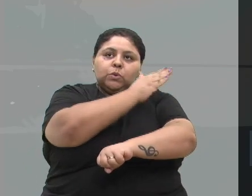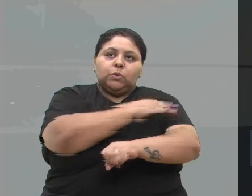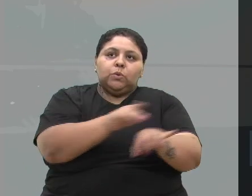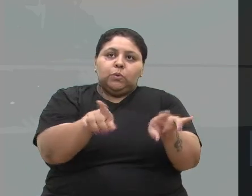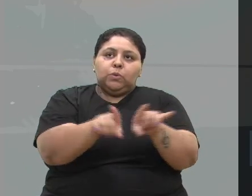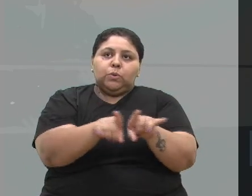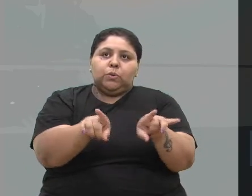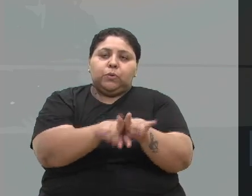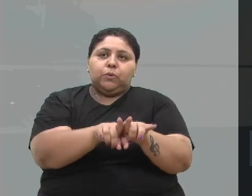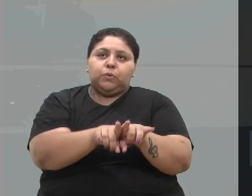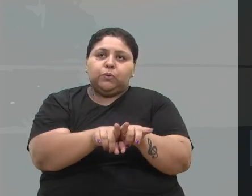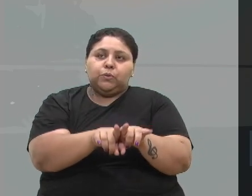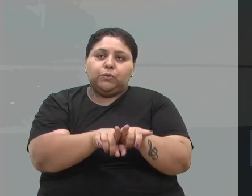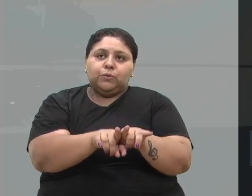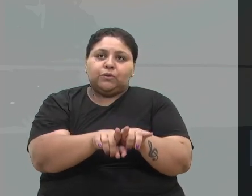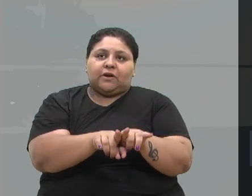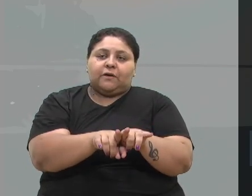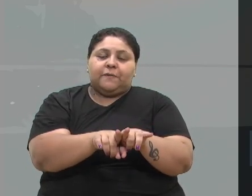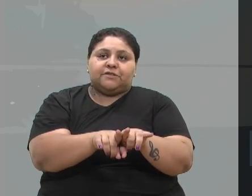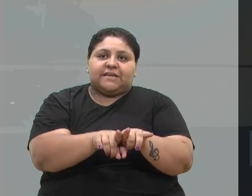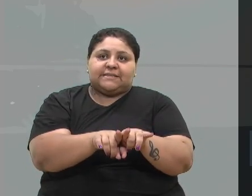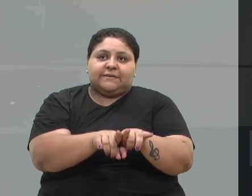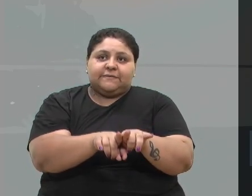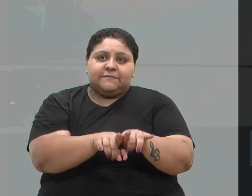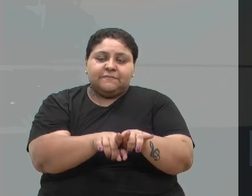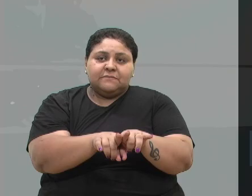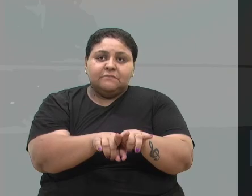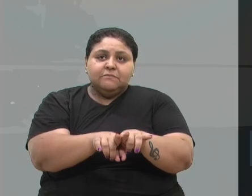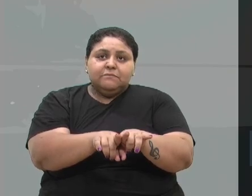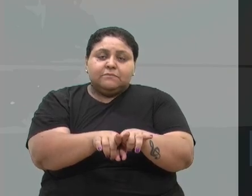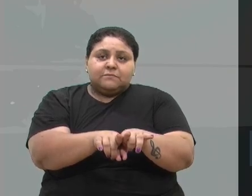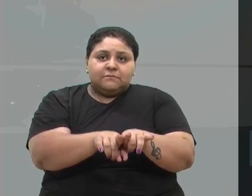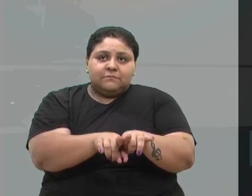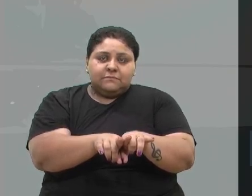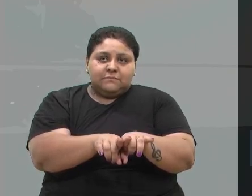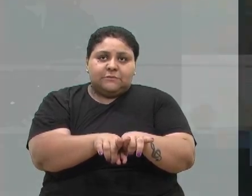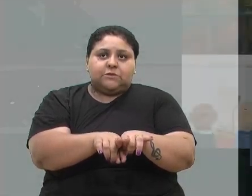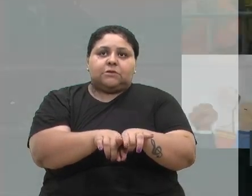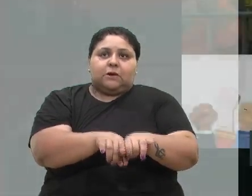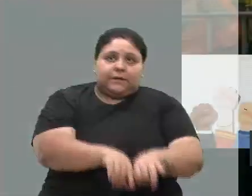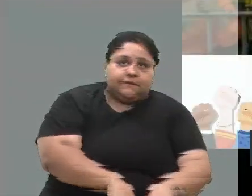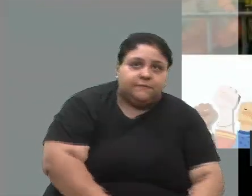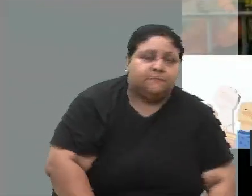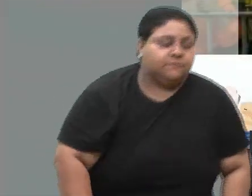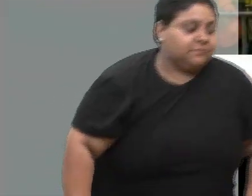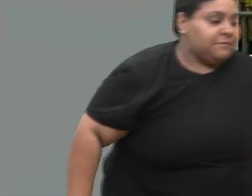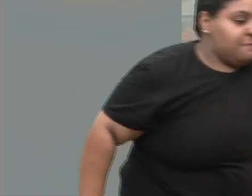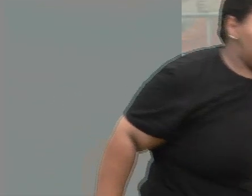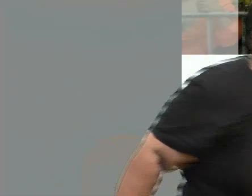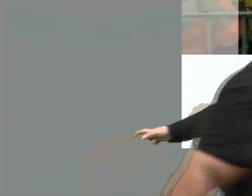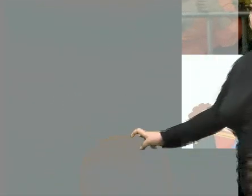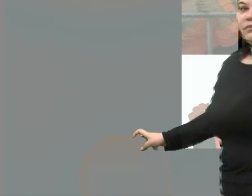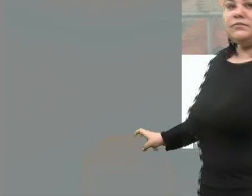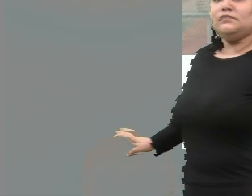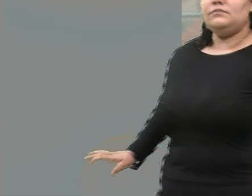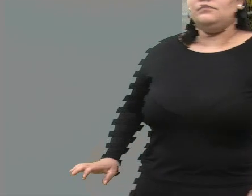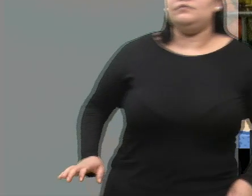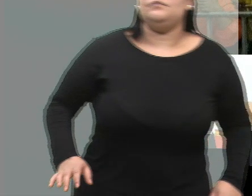né? Várias bandas, entrada franca, participação da prefeitura, porque o transporte coletivo